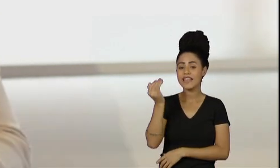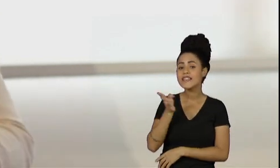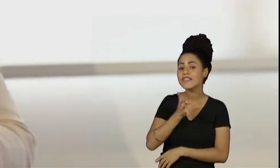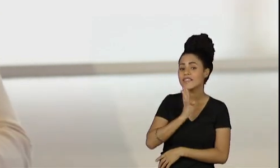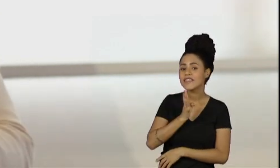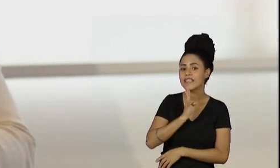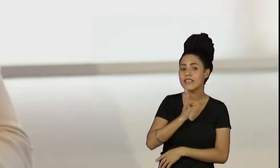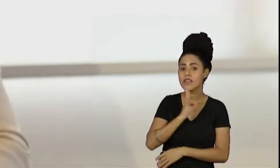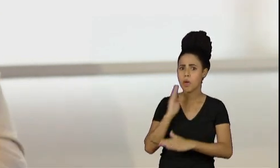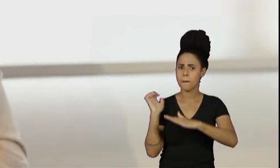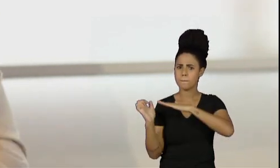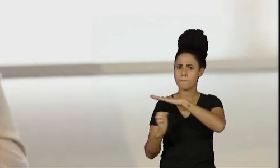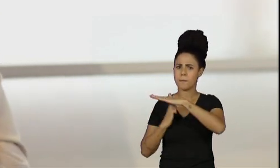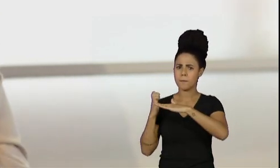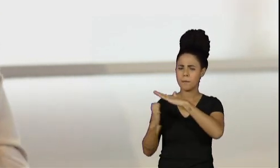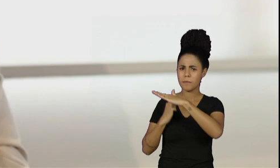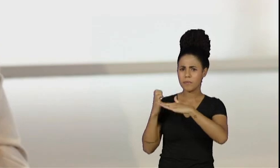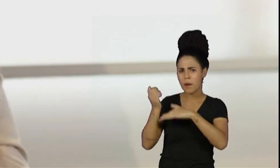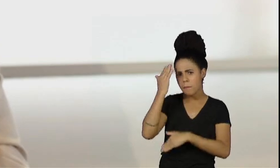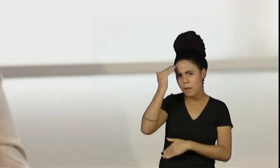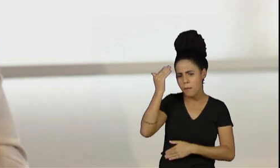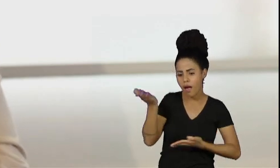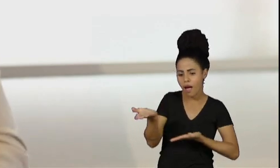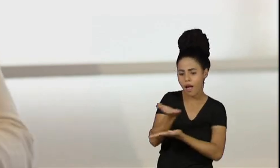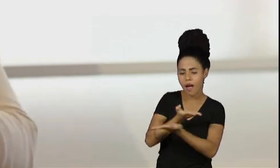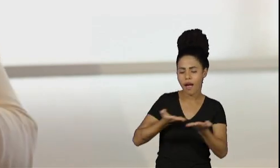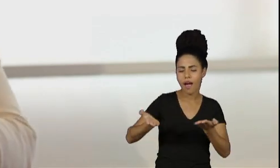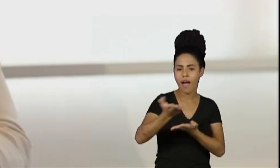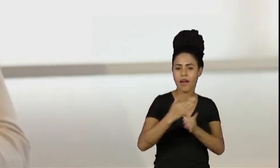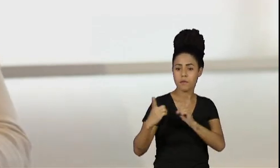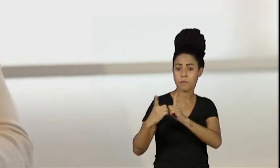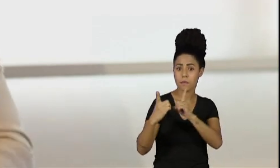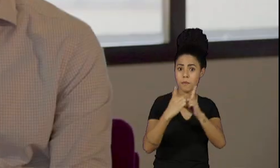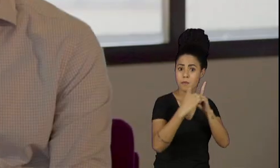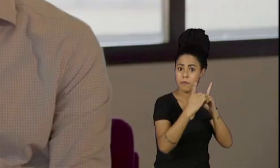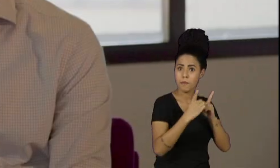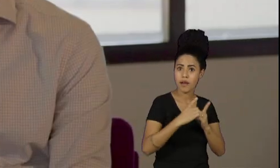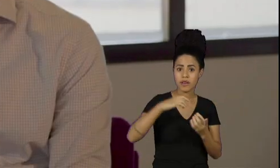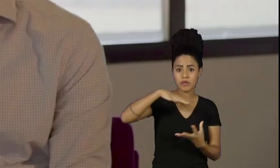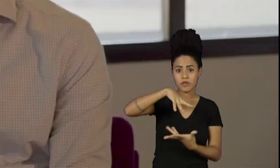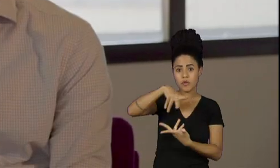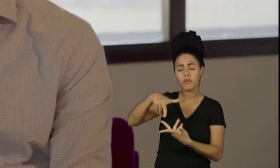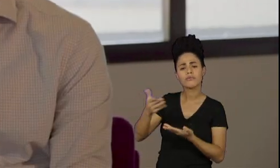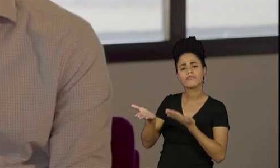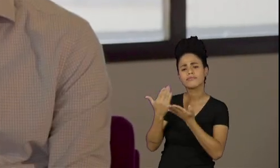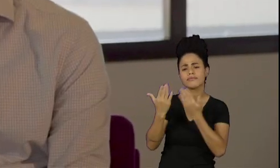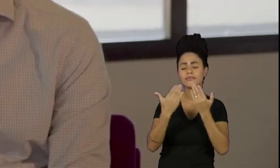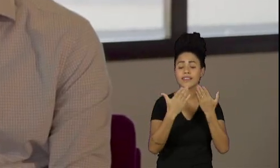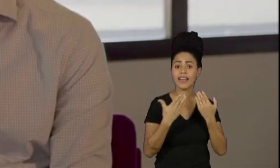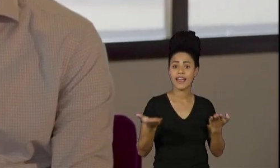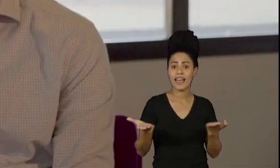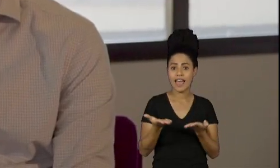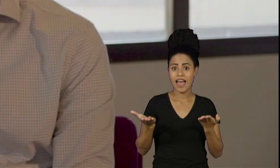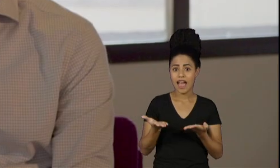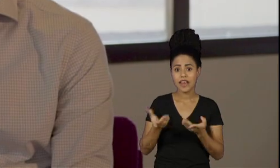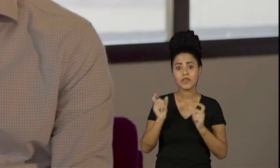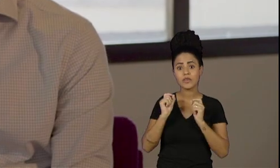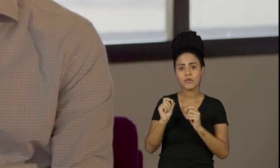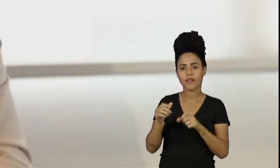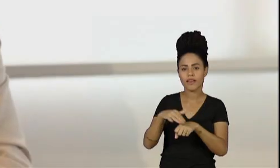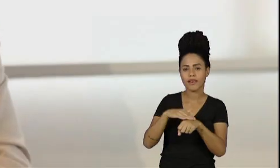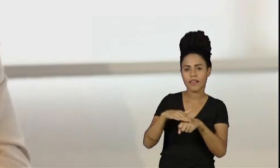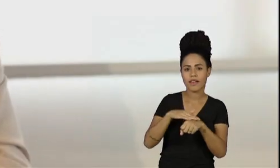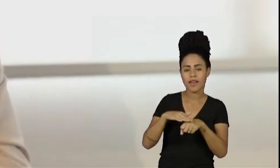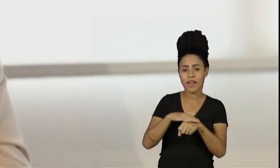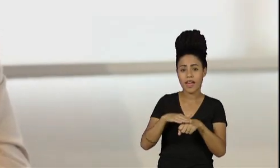das maiores empresas de relacionamento com clientes do mundo. Para conversar sobre isso, eu venho falar com